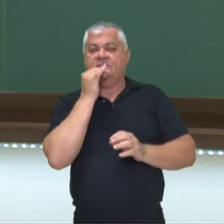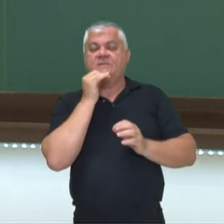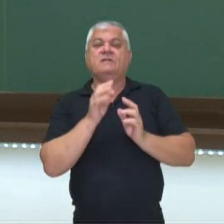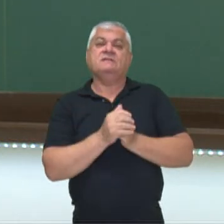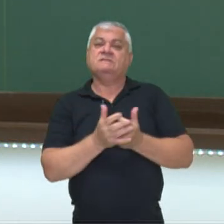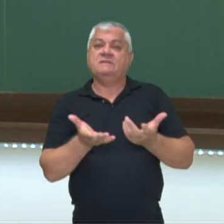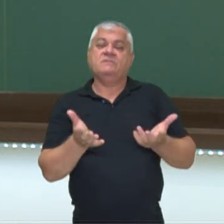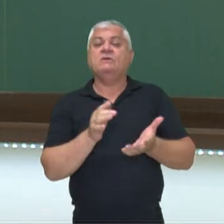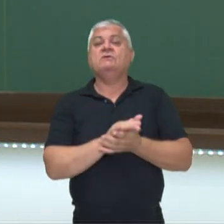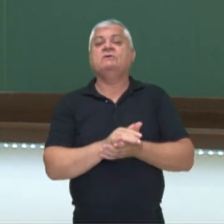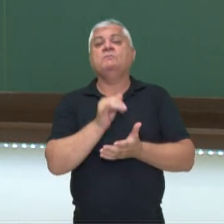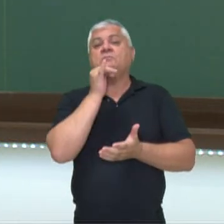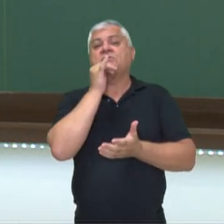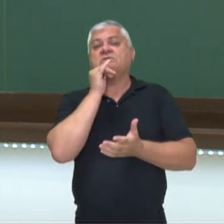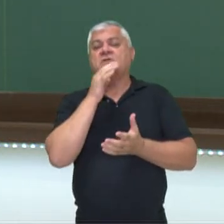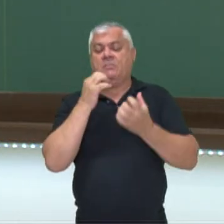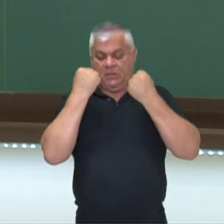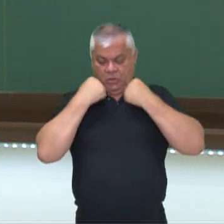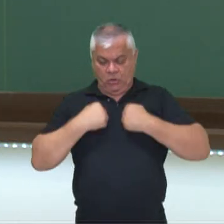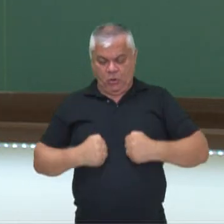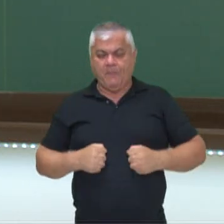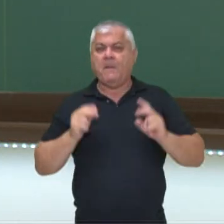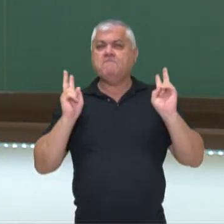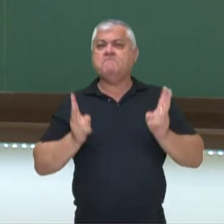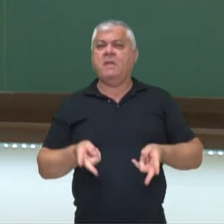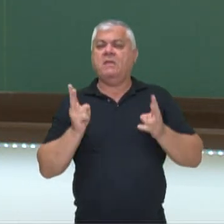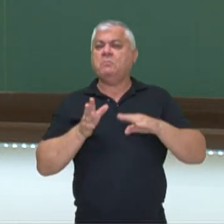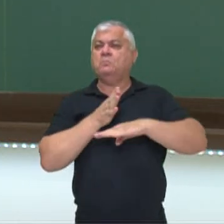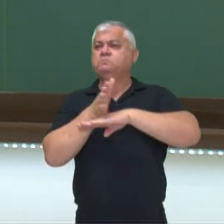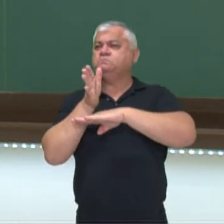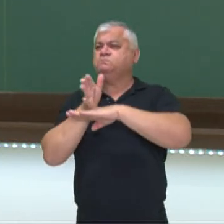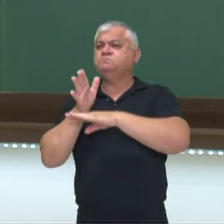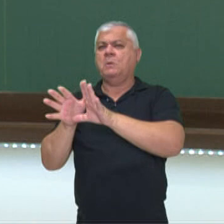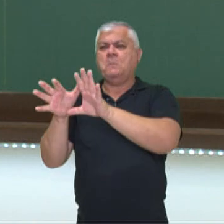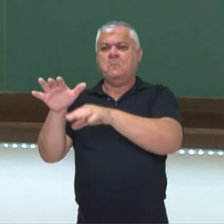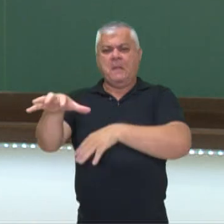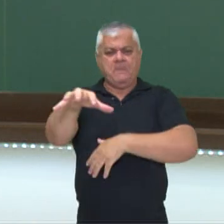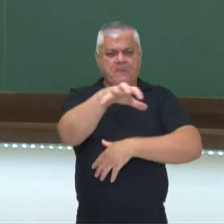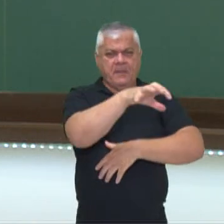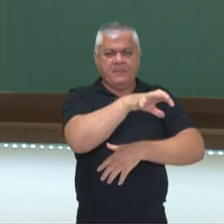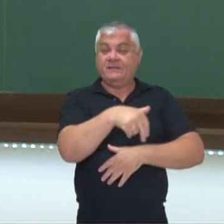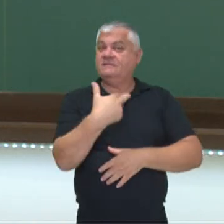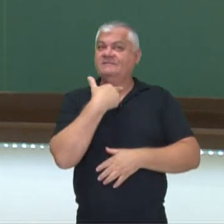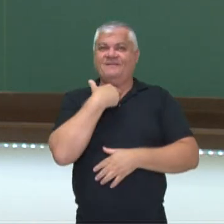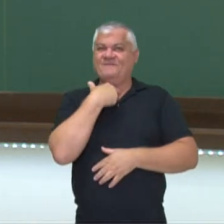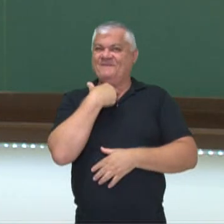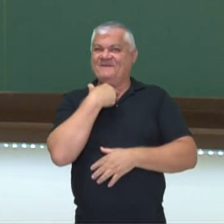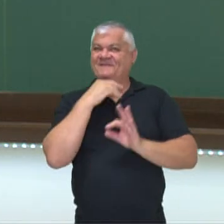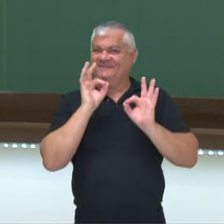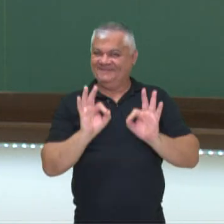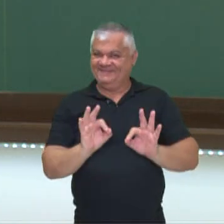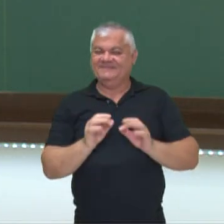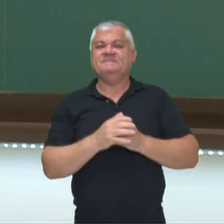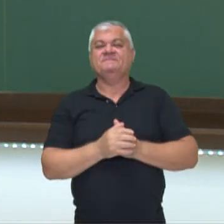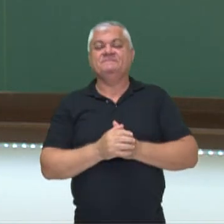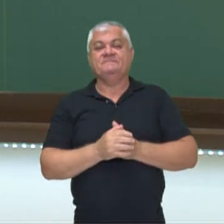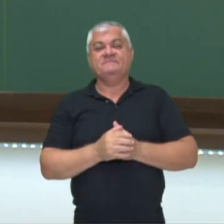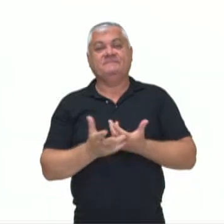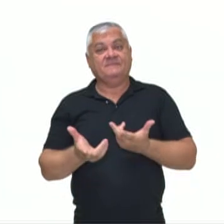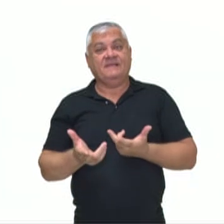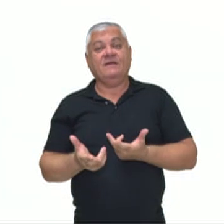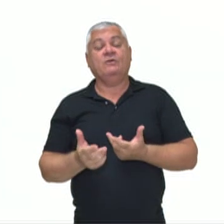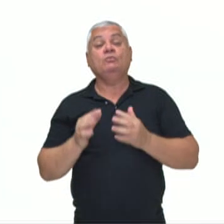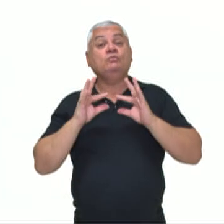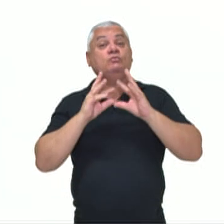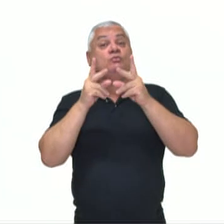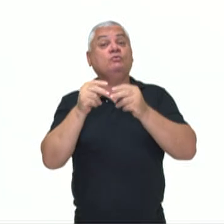entre comilhas aí, vestir a mesma roupa de acordo com o contexto e com o interlocutor, não é mesmo? Então, por isso,